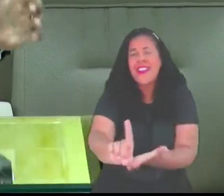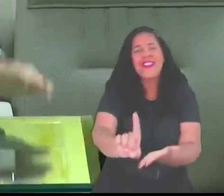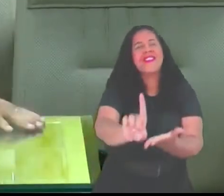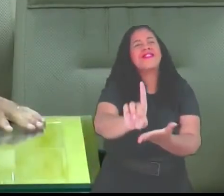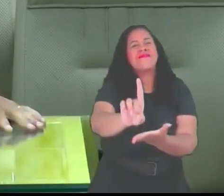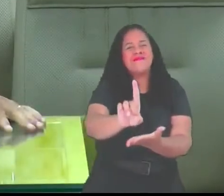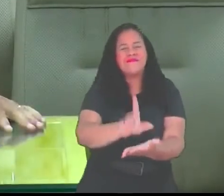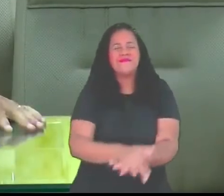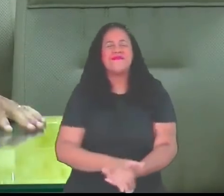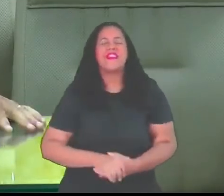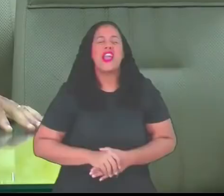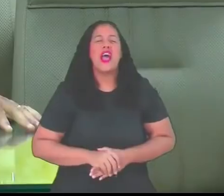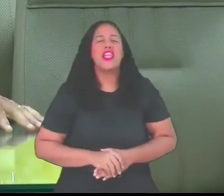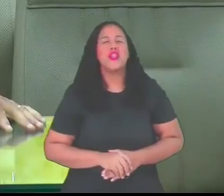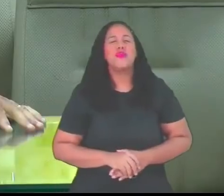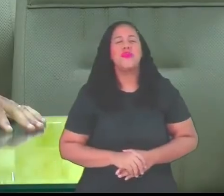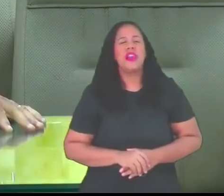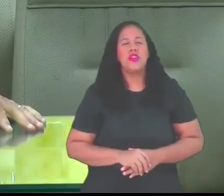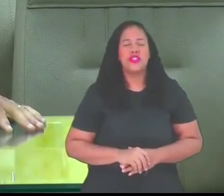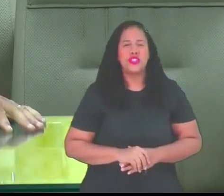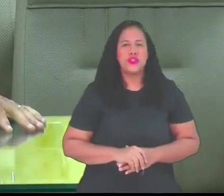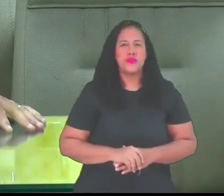congregação.